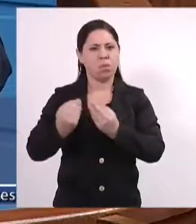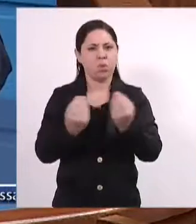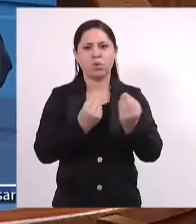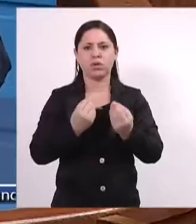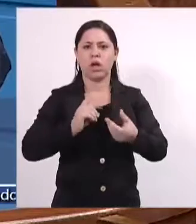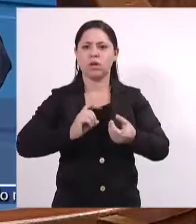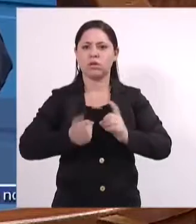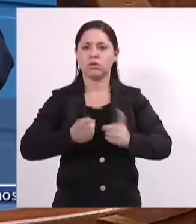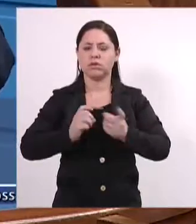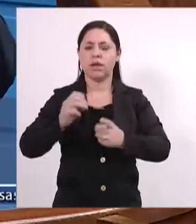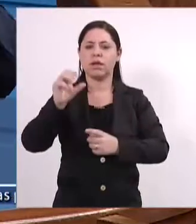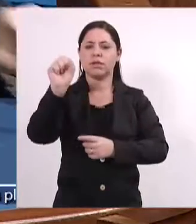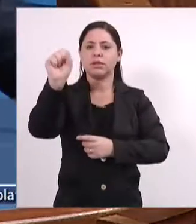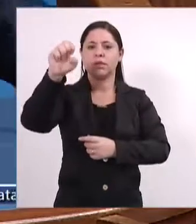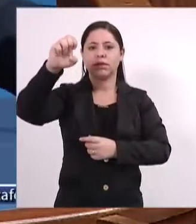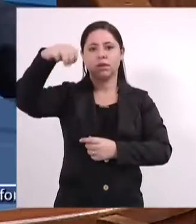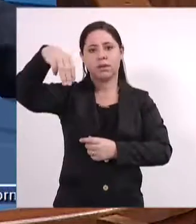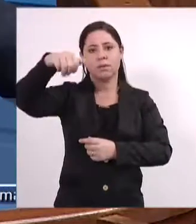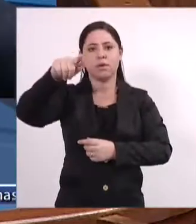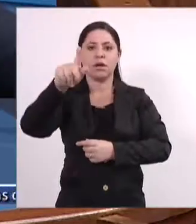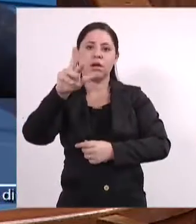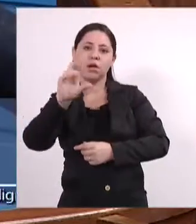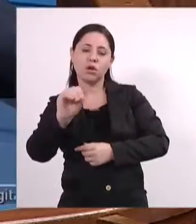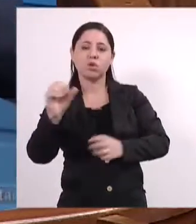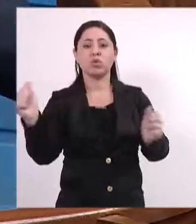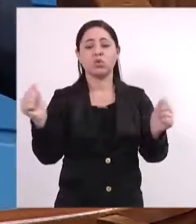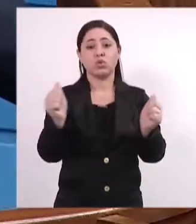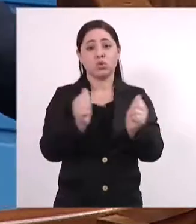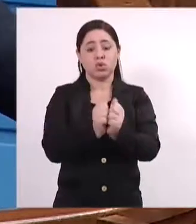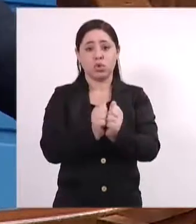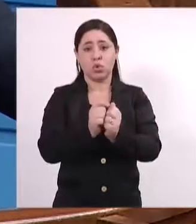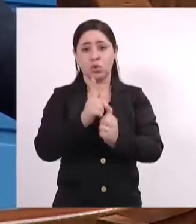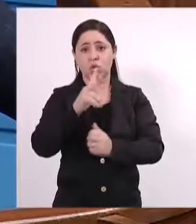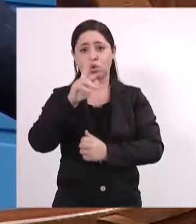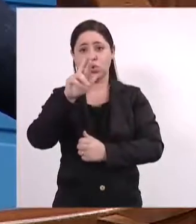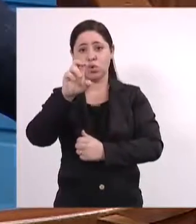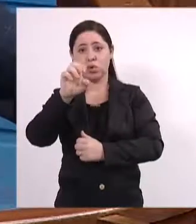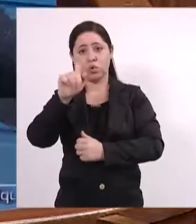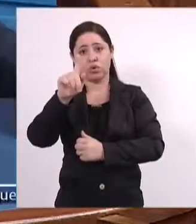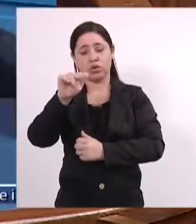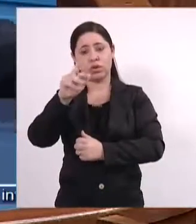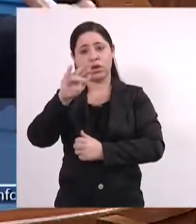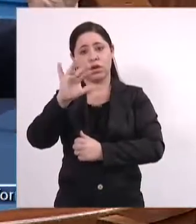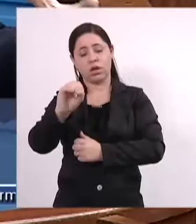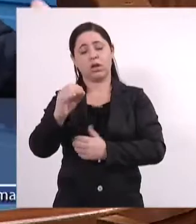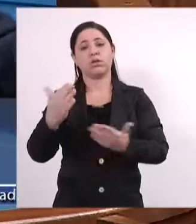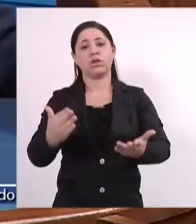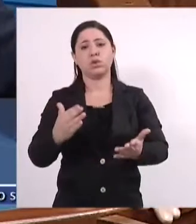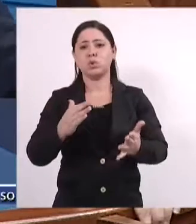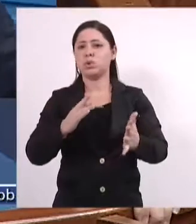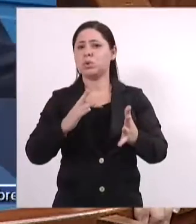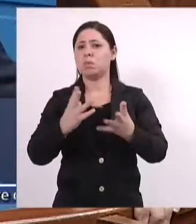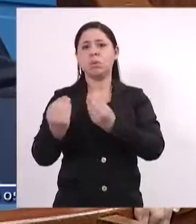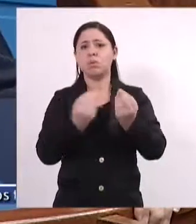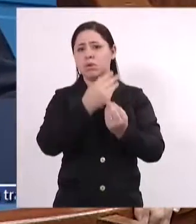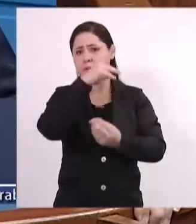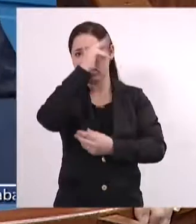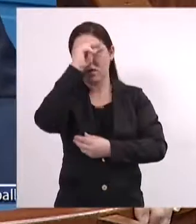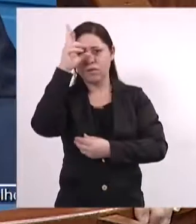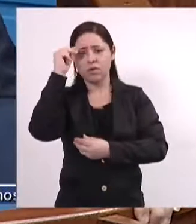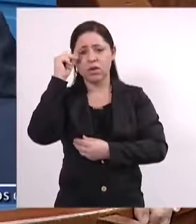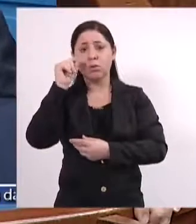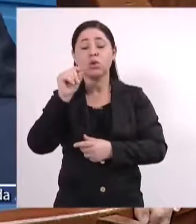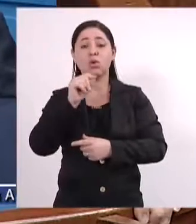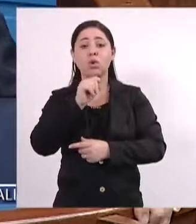na Semagro, né, com Rogério Beretta, com vários prefeitos, para que o